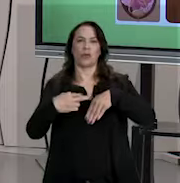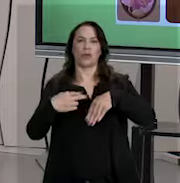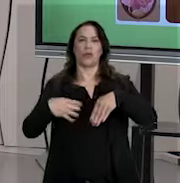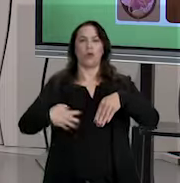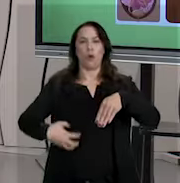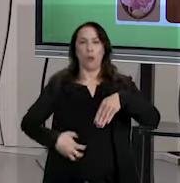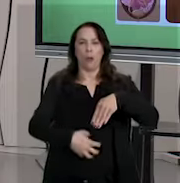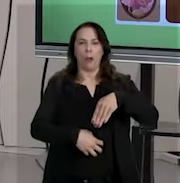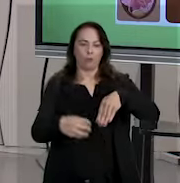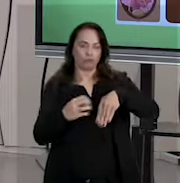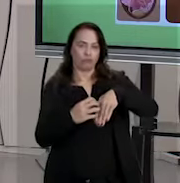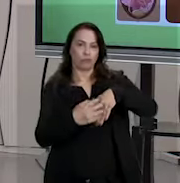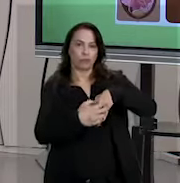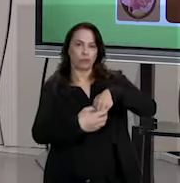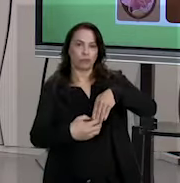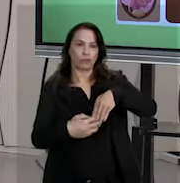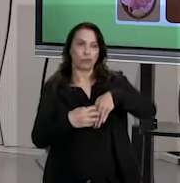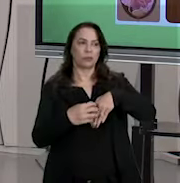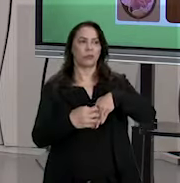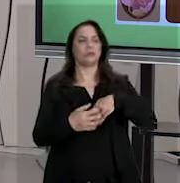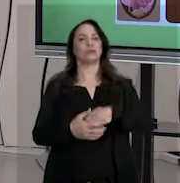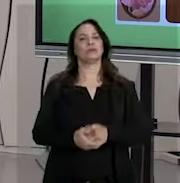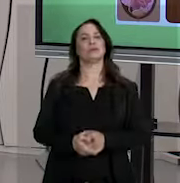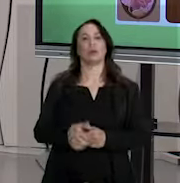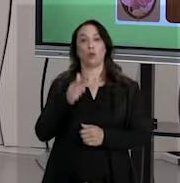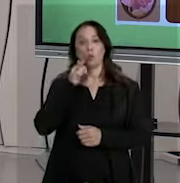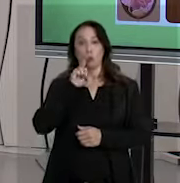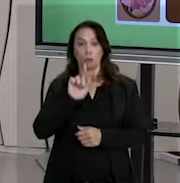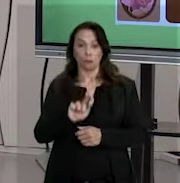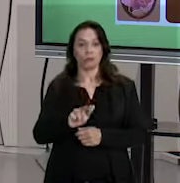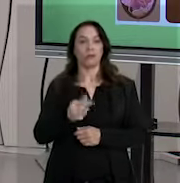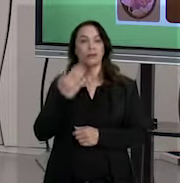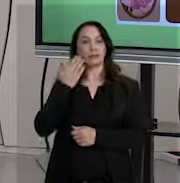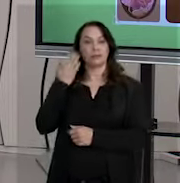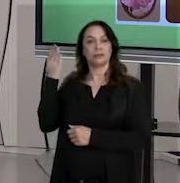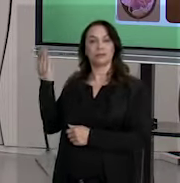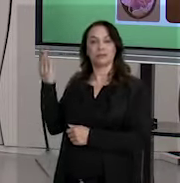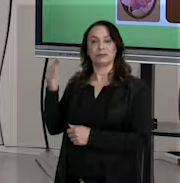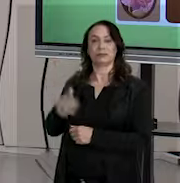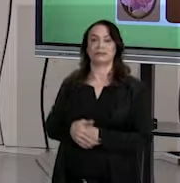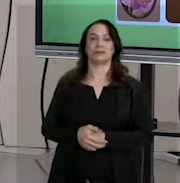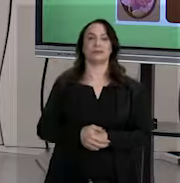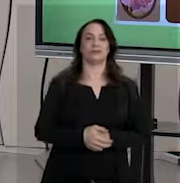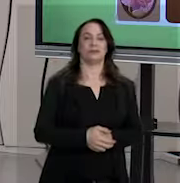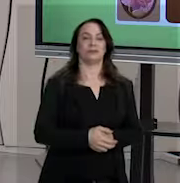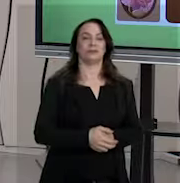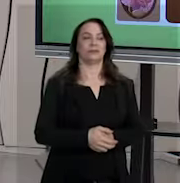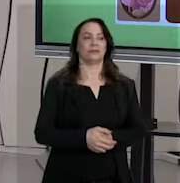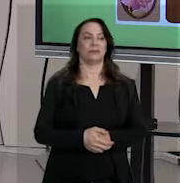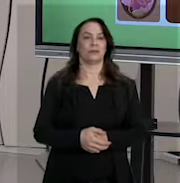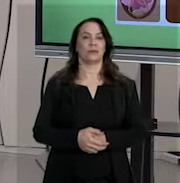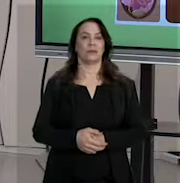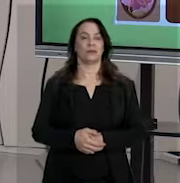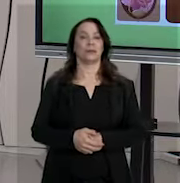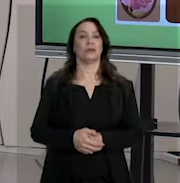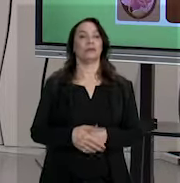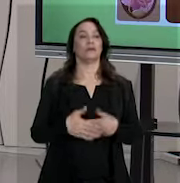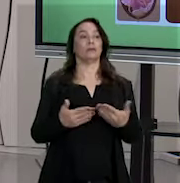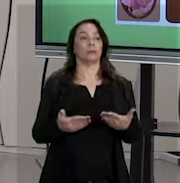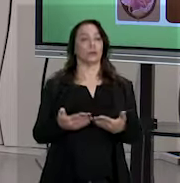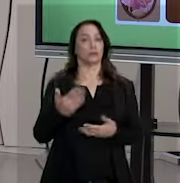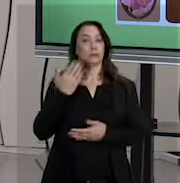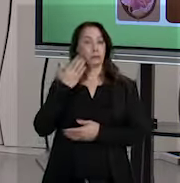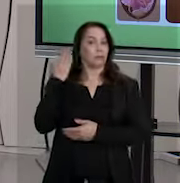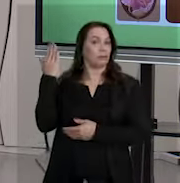sistemas aqui. E assim a gente mantém a articulação porque a gente só colou em uma parte. Para que o nosso amigo fique